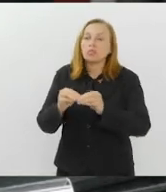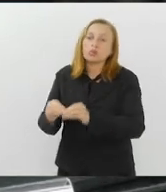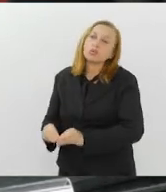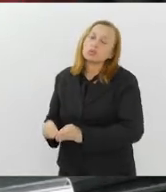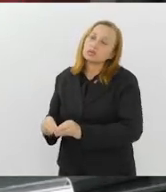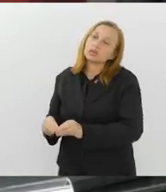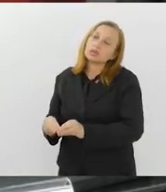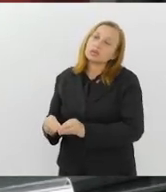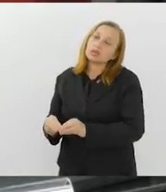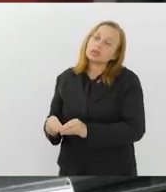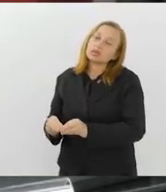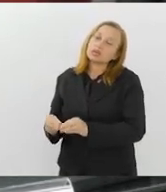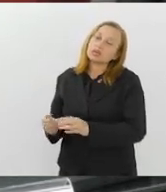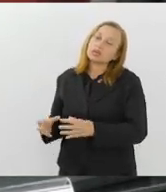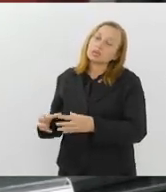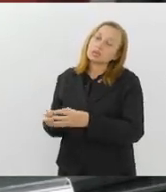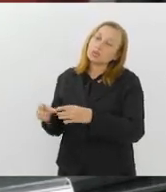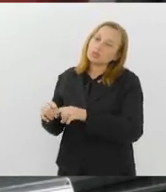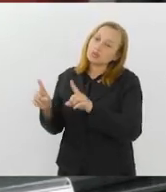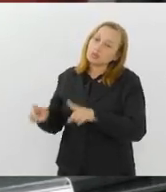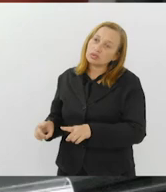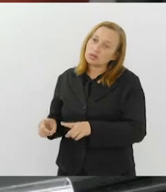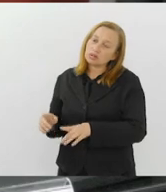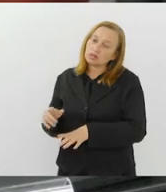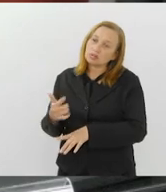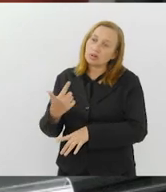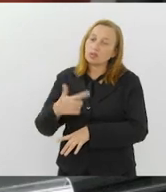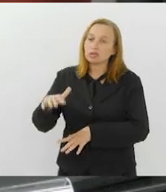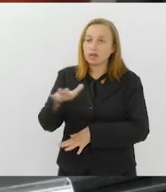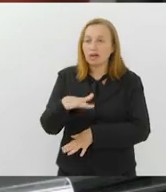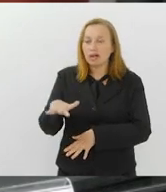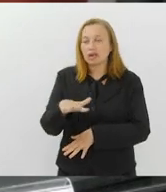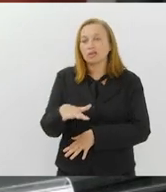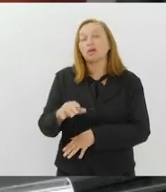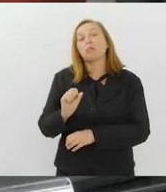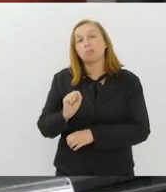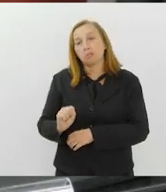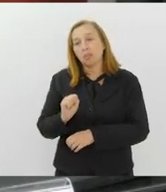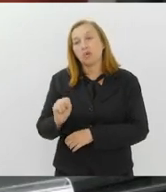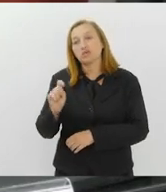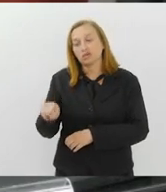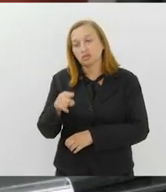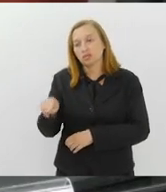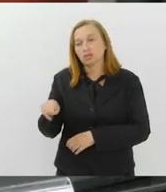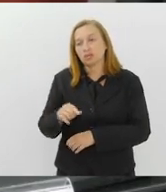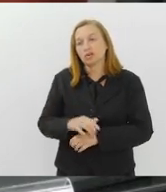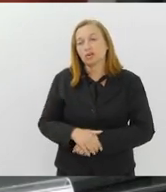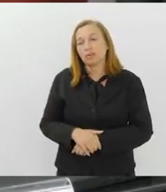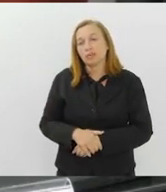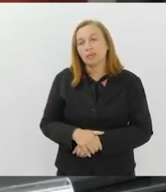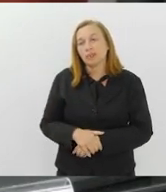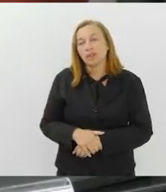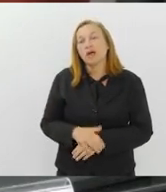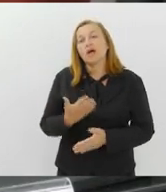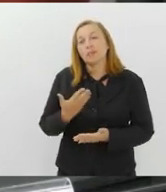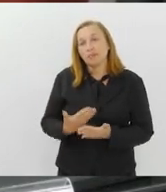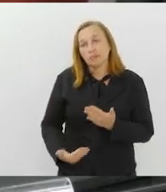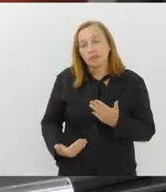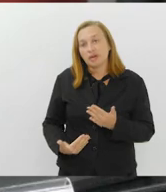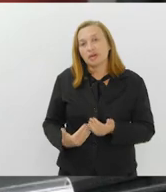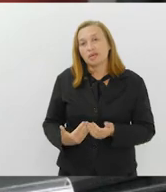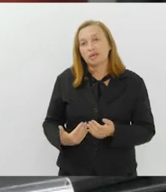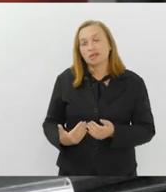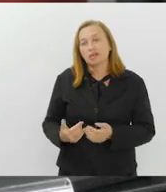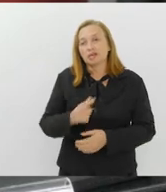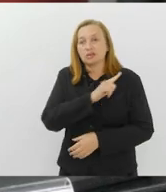de empregados, colaboradores, para o mercado. Aí também eles podem ser excluídos. É outra hipótese. É a perda da condição de autogestão.